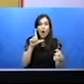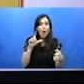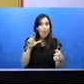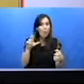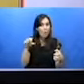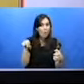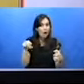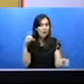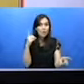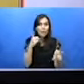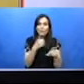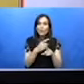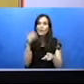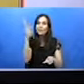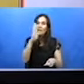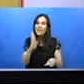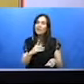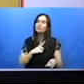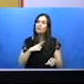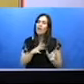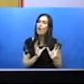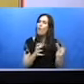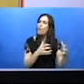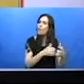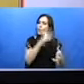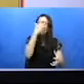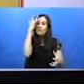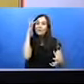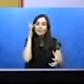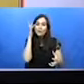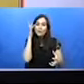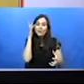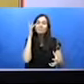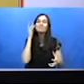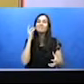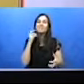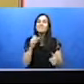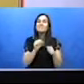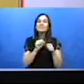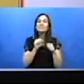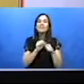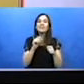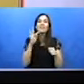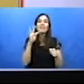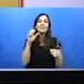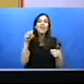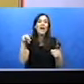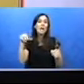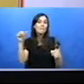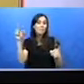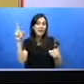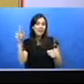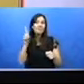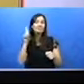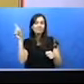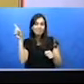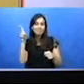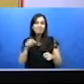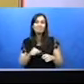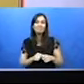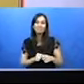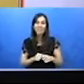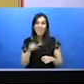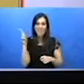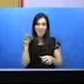Brasil que no Brasil existe um grupo de pessoas que criou o projeto Tamar. Esse projeto foi